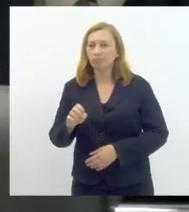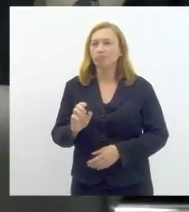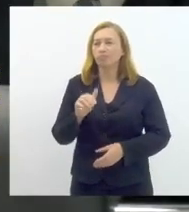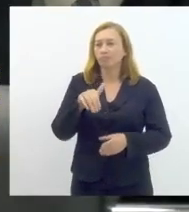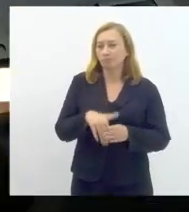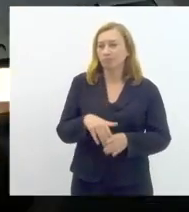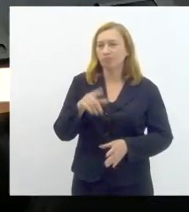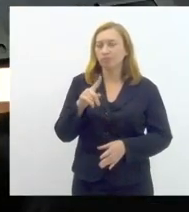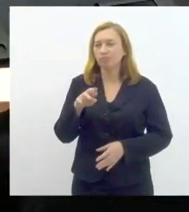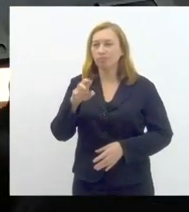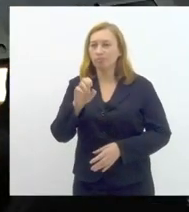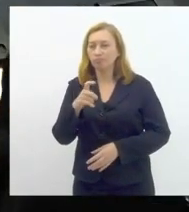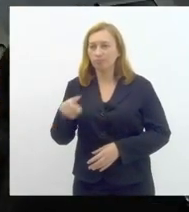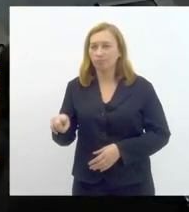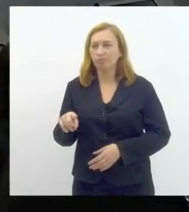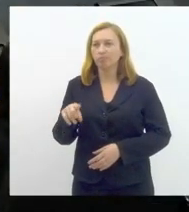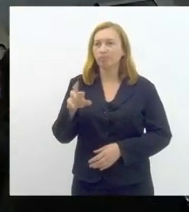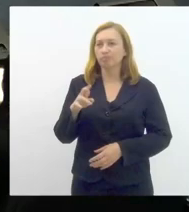Rio Bonito.